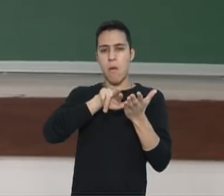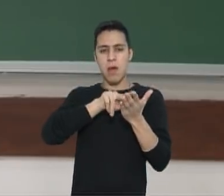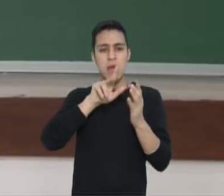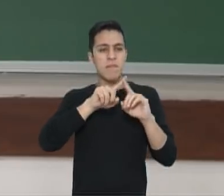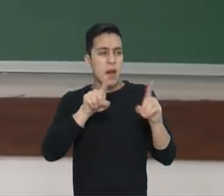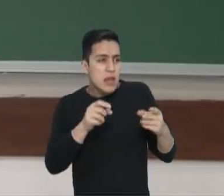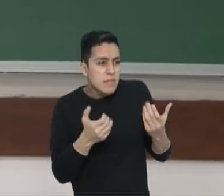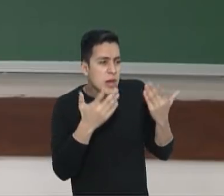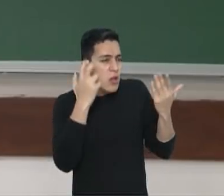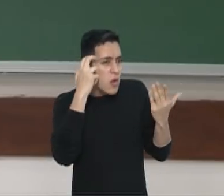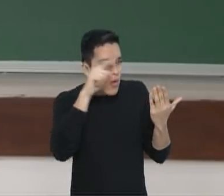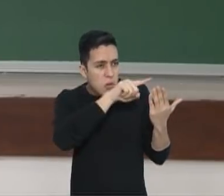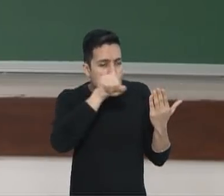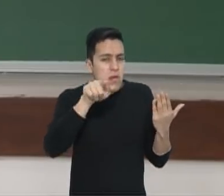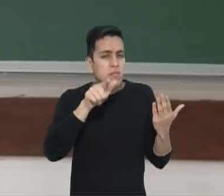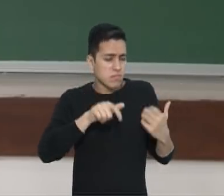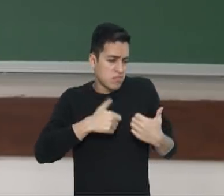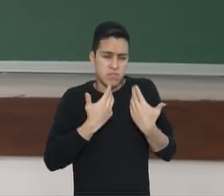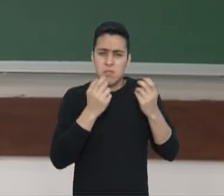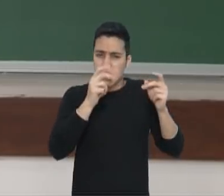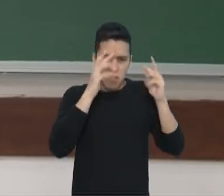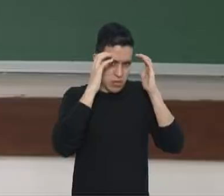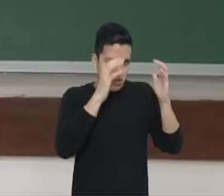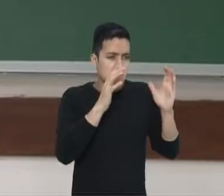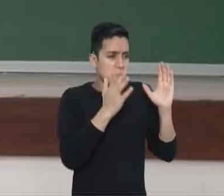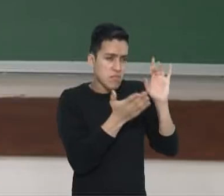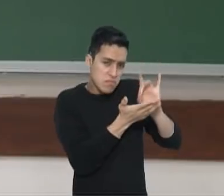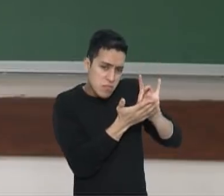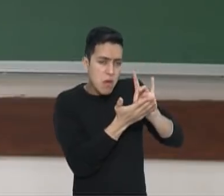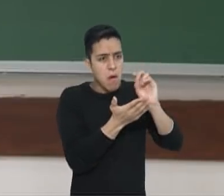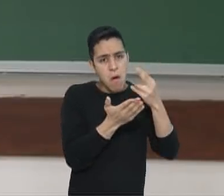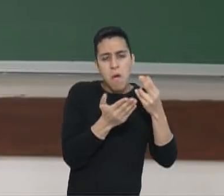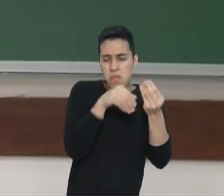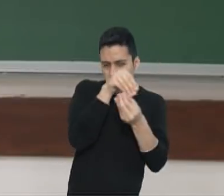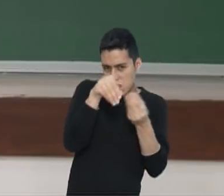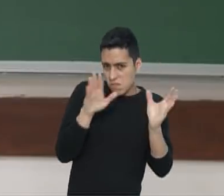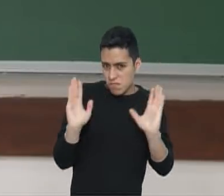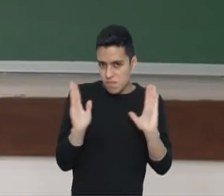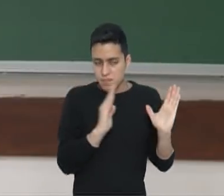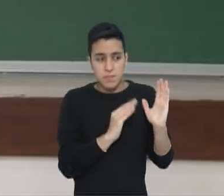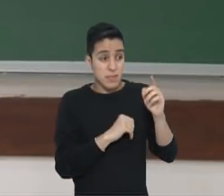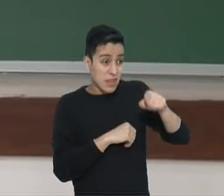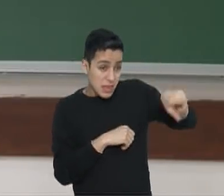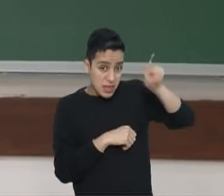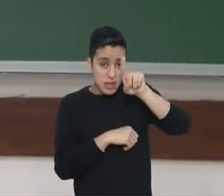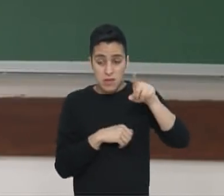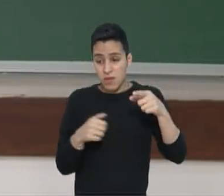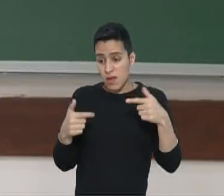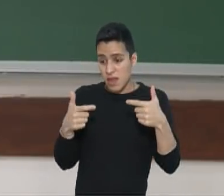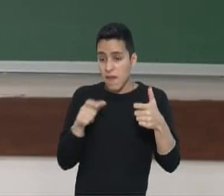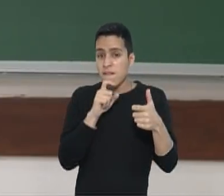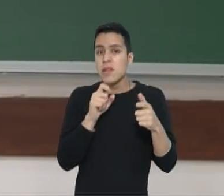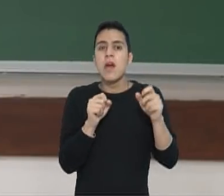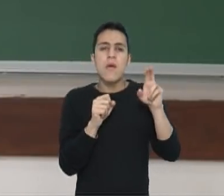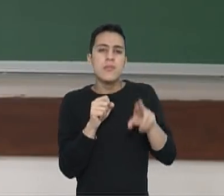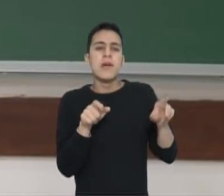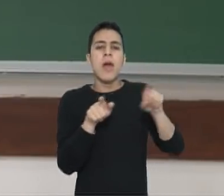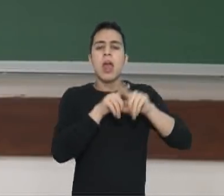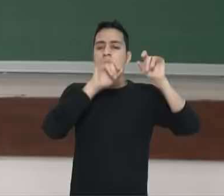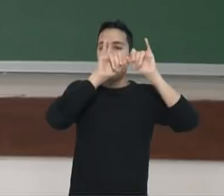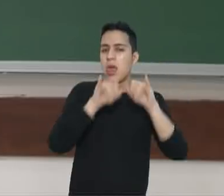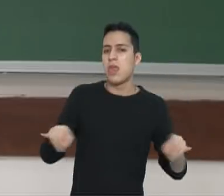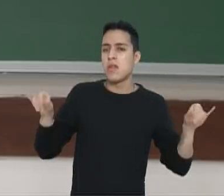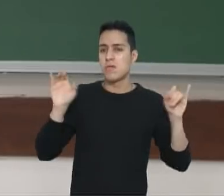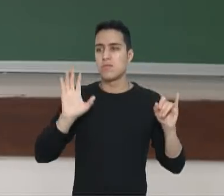que se expressa através dessa arte. Ela vai ser utilizada durante a Guerra Fria como um mecanismo de propaganda pelos